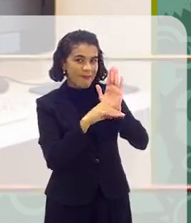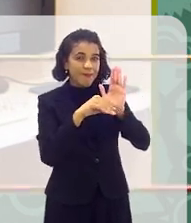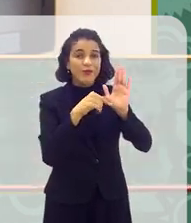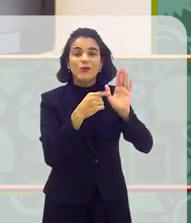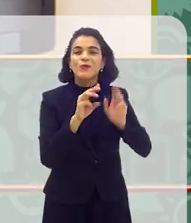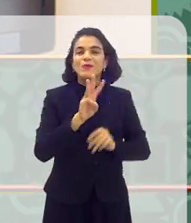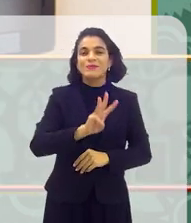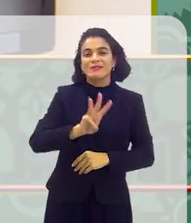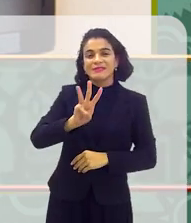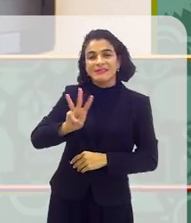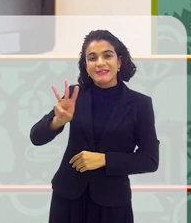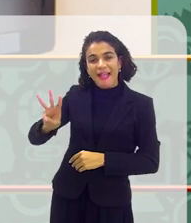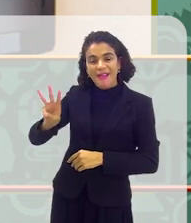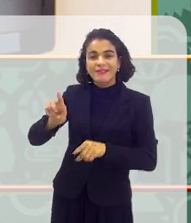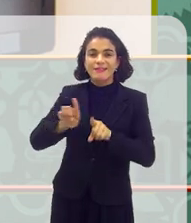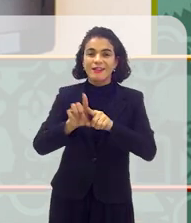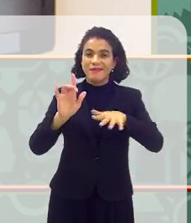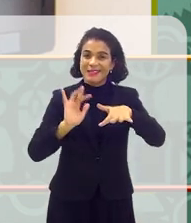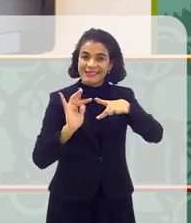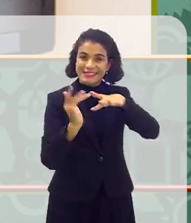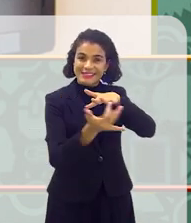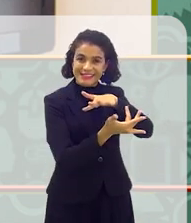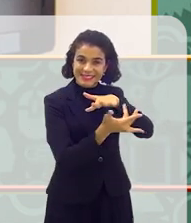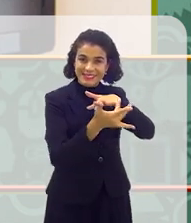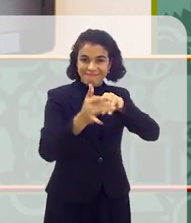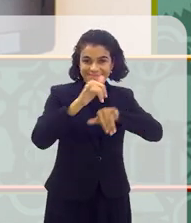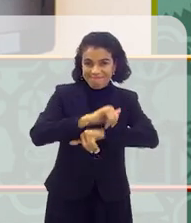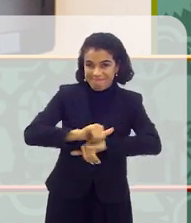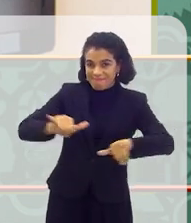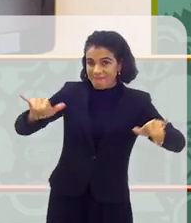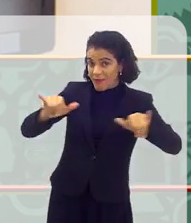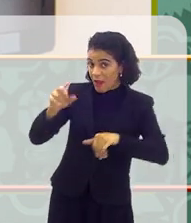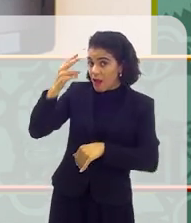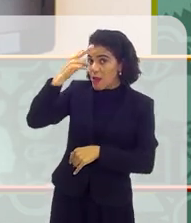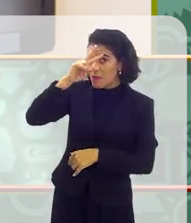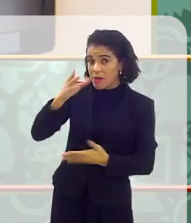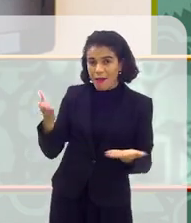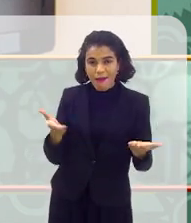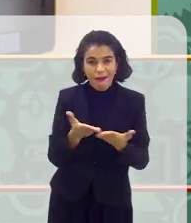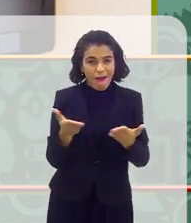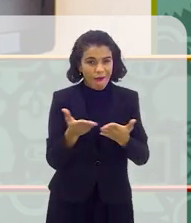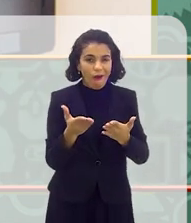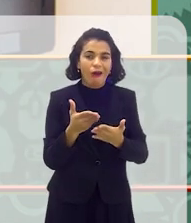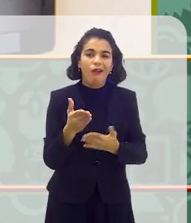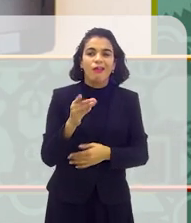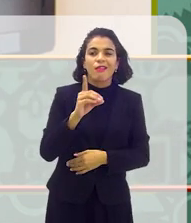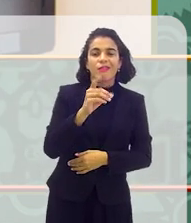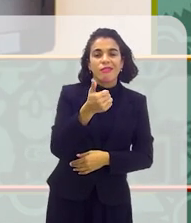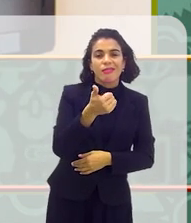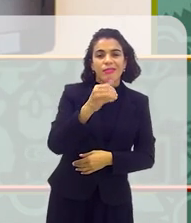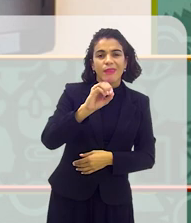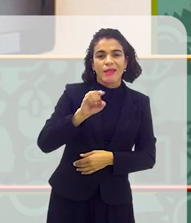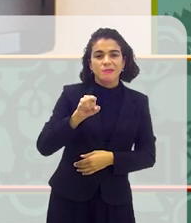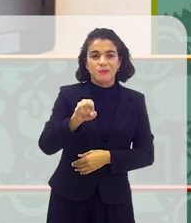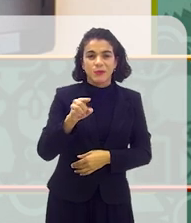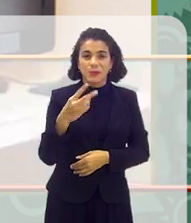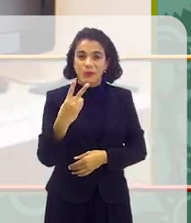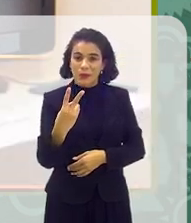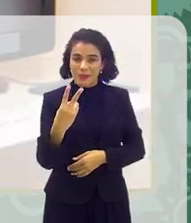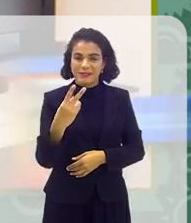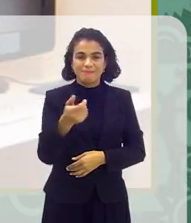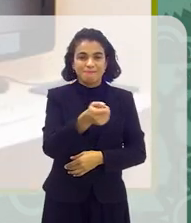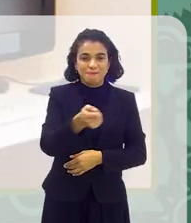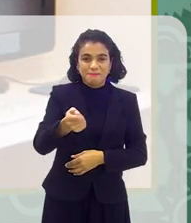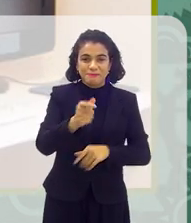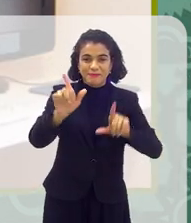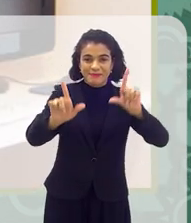da TV Alerj, no nosso site e também nas nossas redes sociais. Lembrando que estamos no canal digital 10.2 na